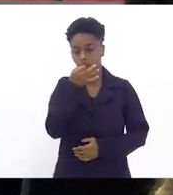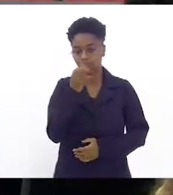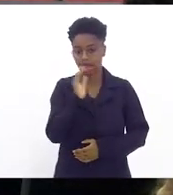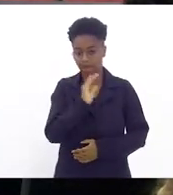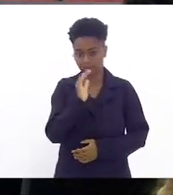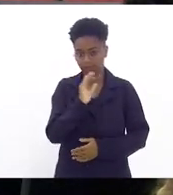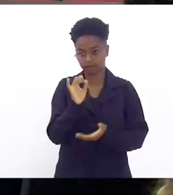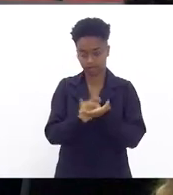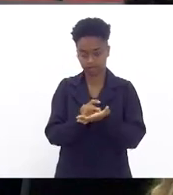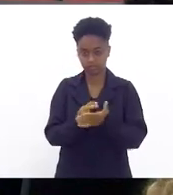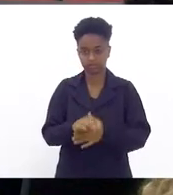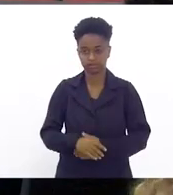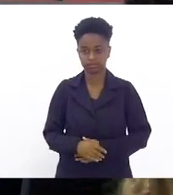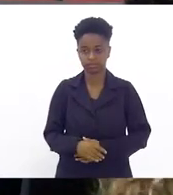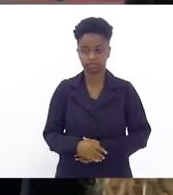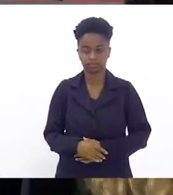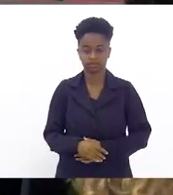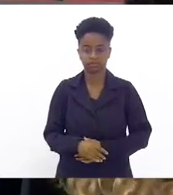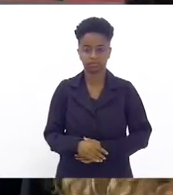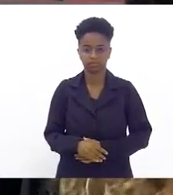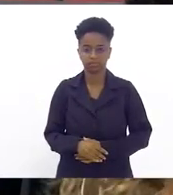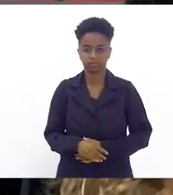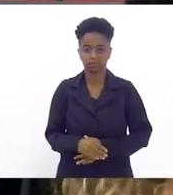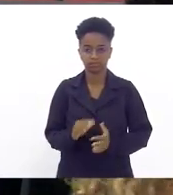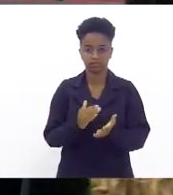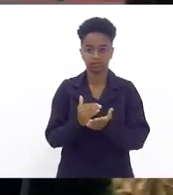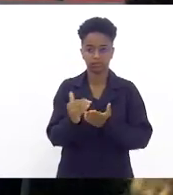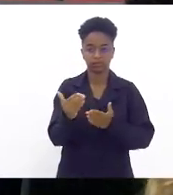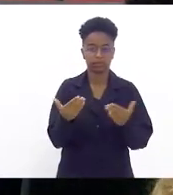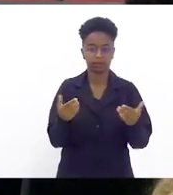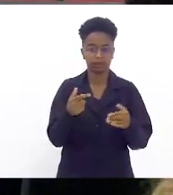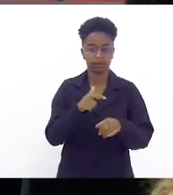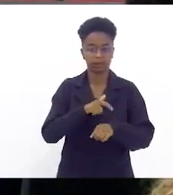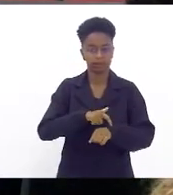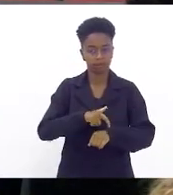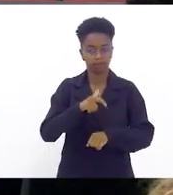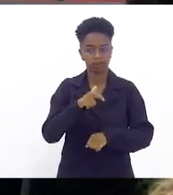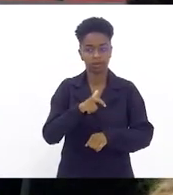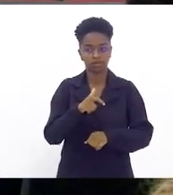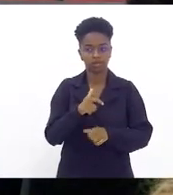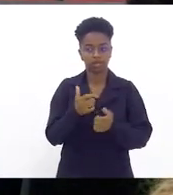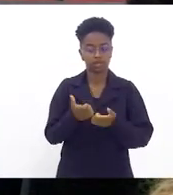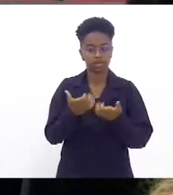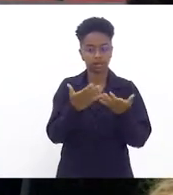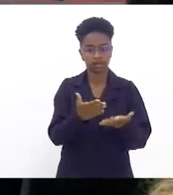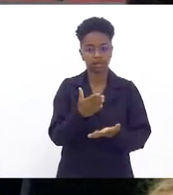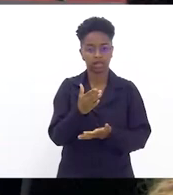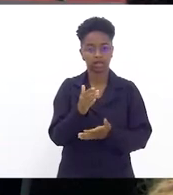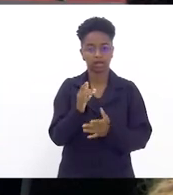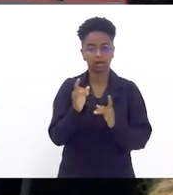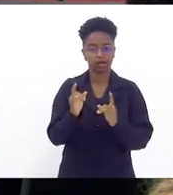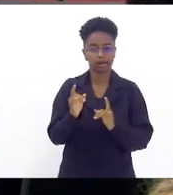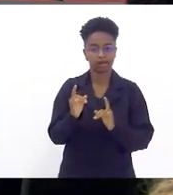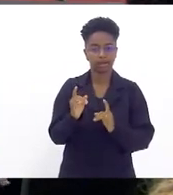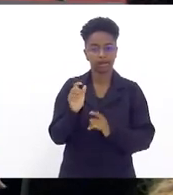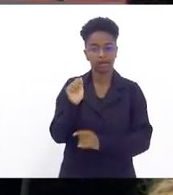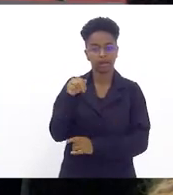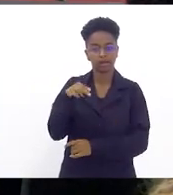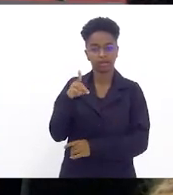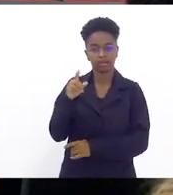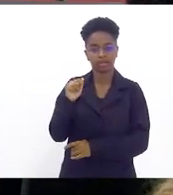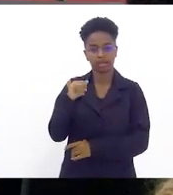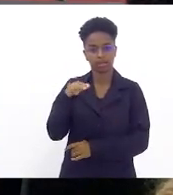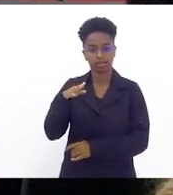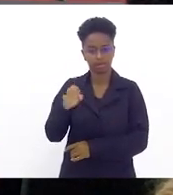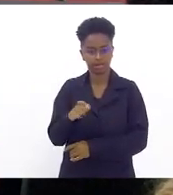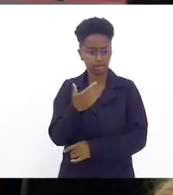rápido na realidade a partir do momento que for fornecido andaime e etc não vai haver impedimento